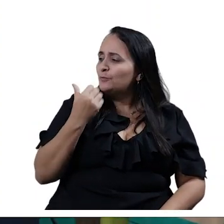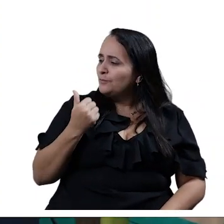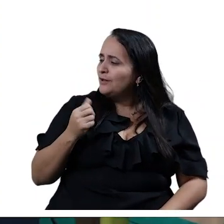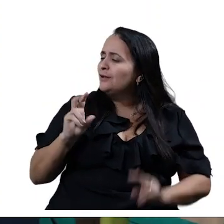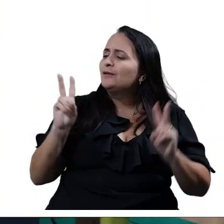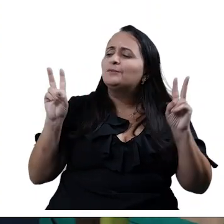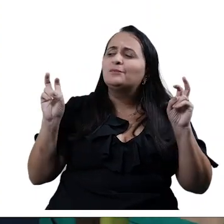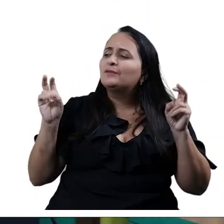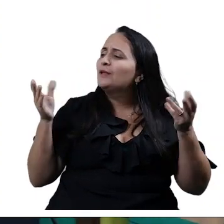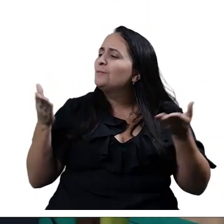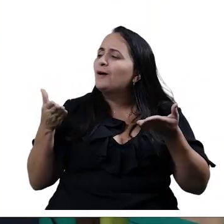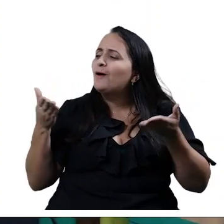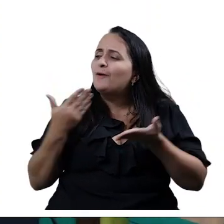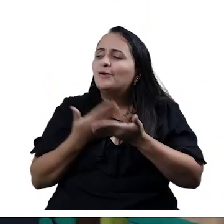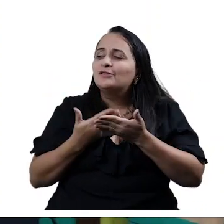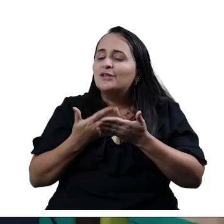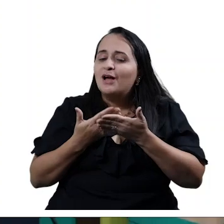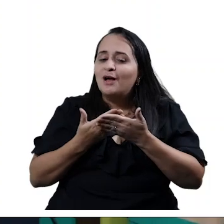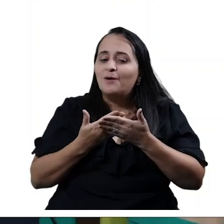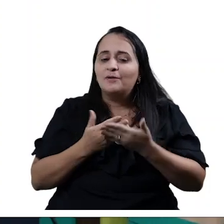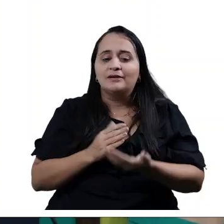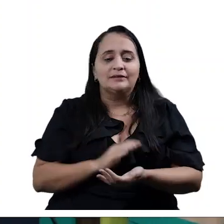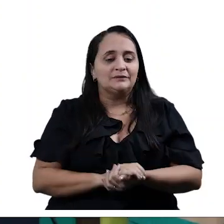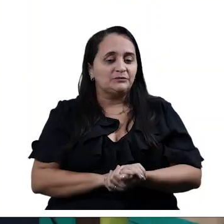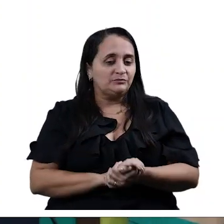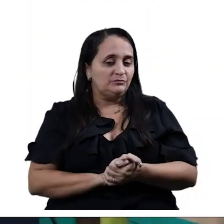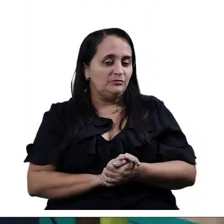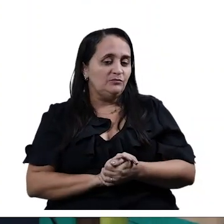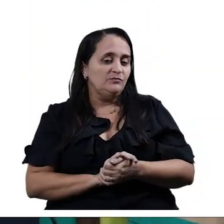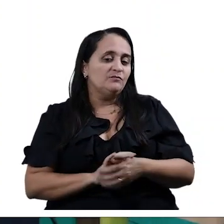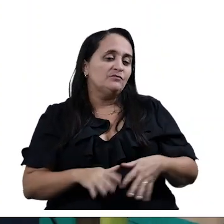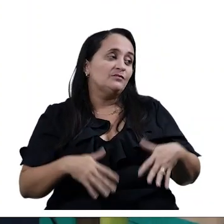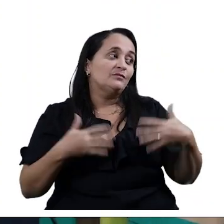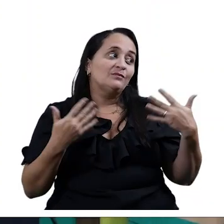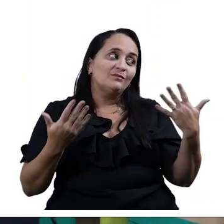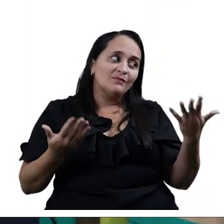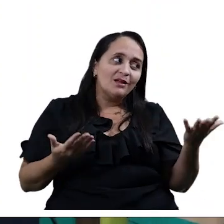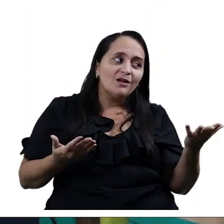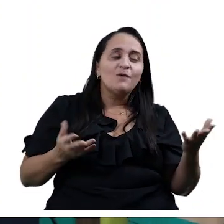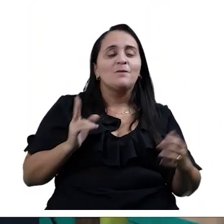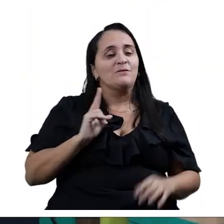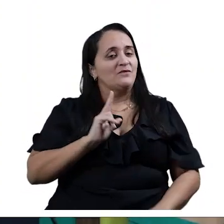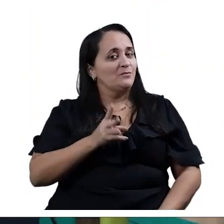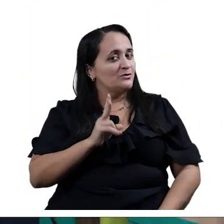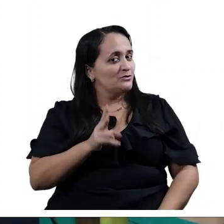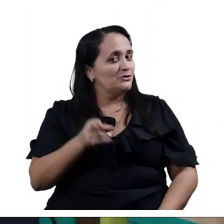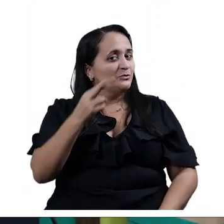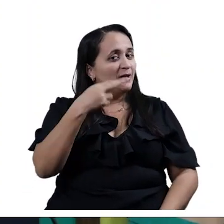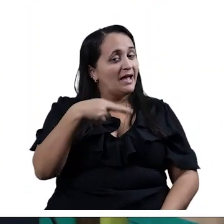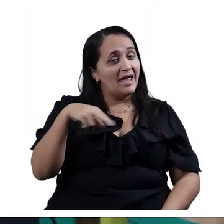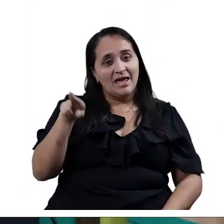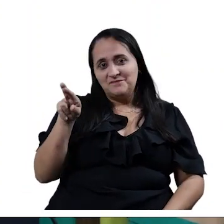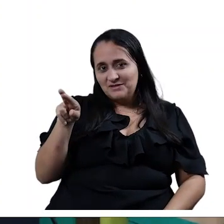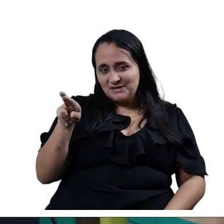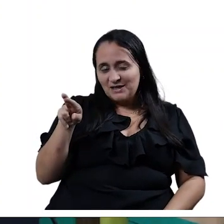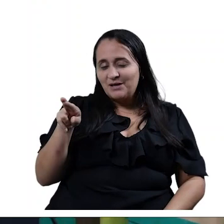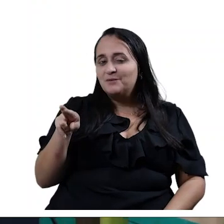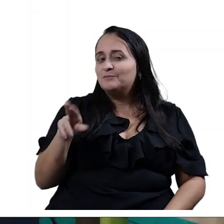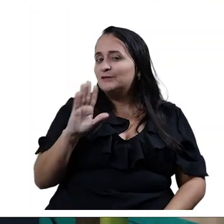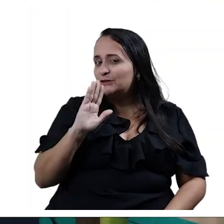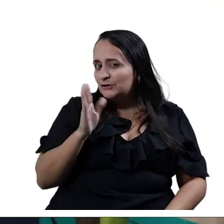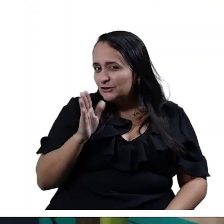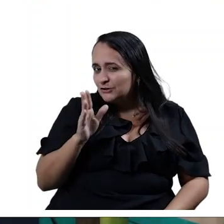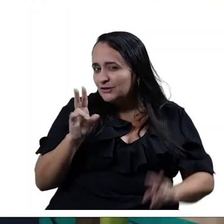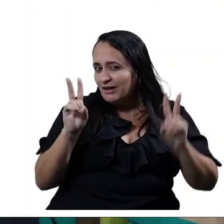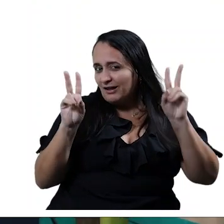Carol. Professora, o que a gente trouxe para a aula de hoje? Olha, vamos continuar nossa revisão. E aí, pegou